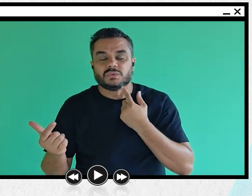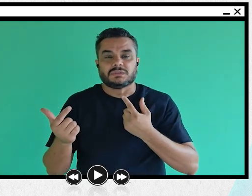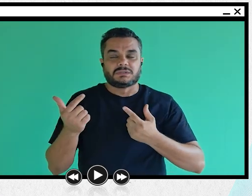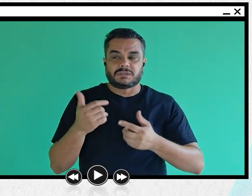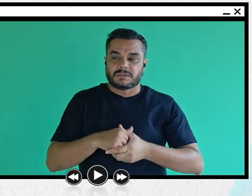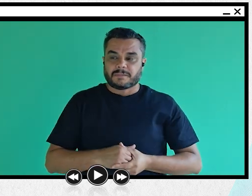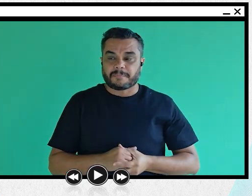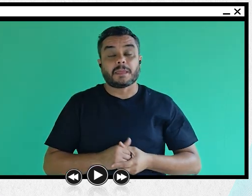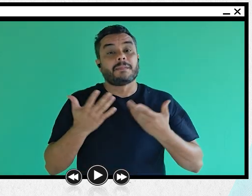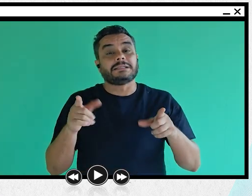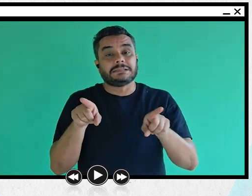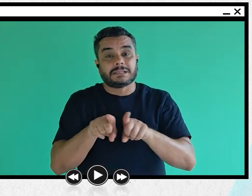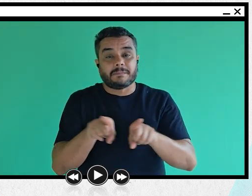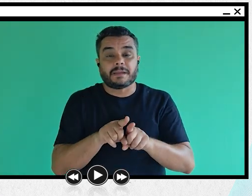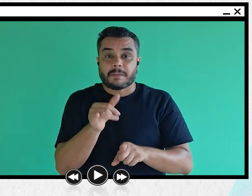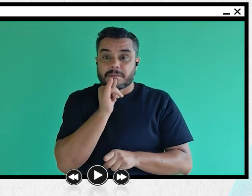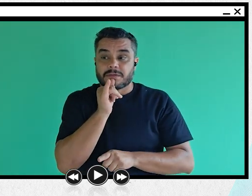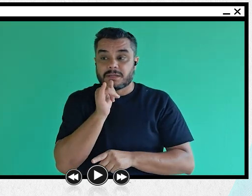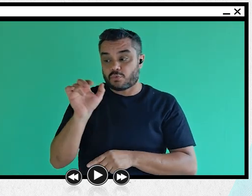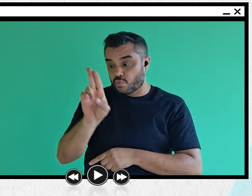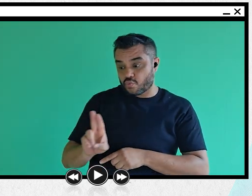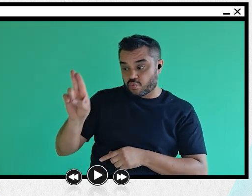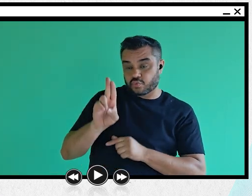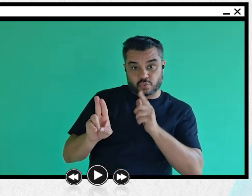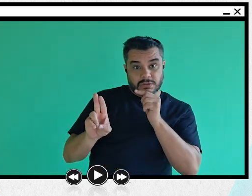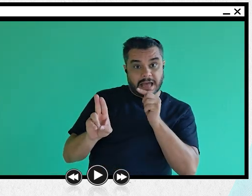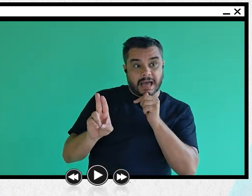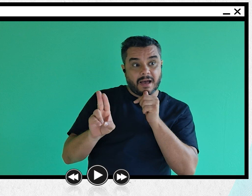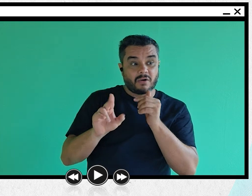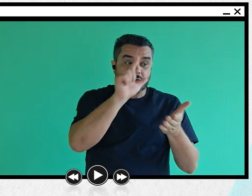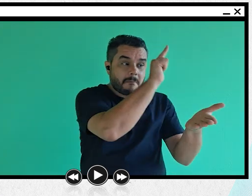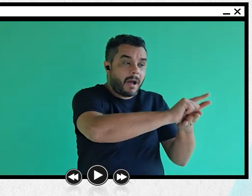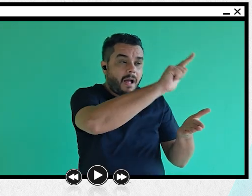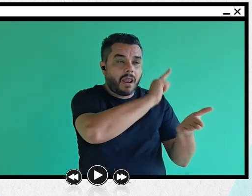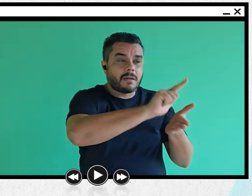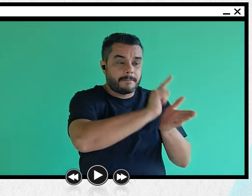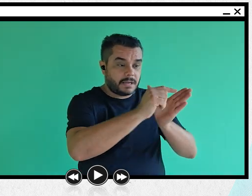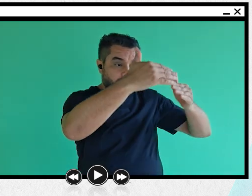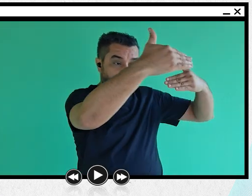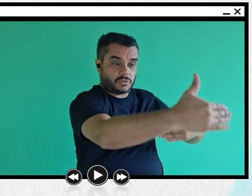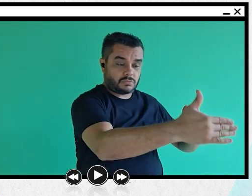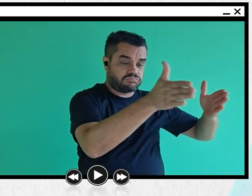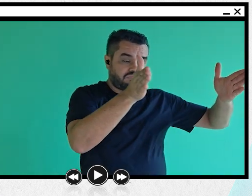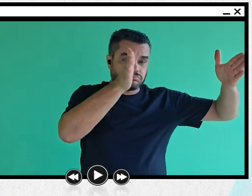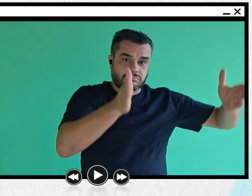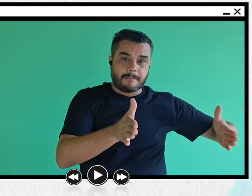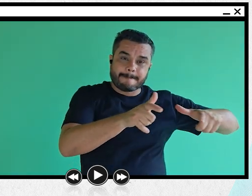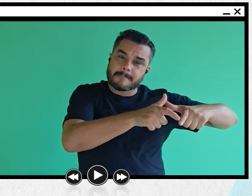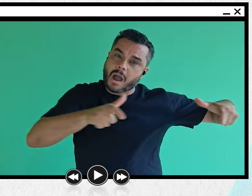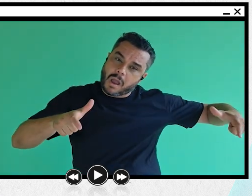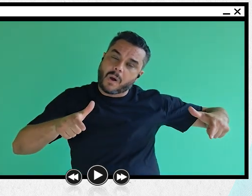fertilizante. Também pode-se pensar no uso dessa água, por exemplo, uma limpeza mais grosseira de um galpão, uma limpeza externa de uma máquina, né, coisas